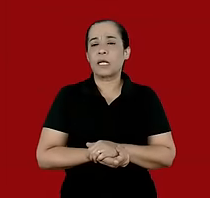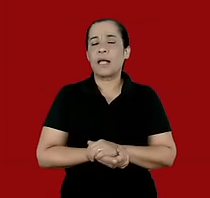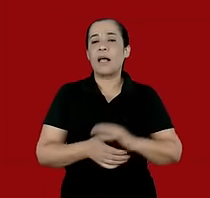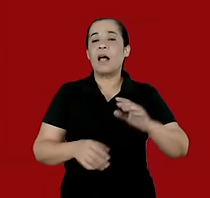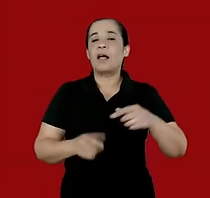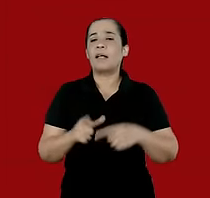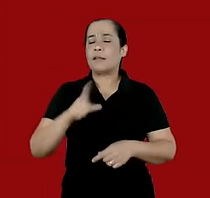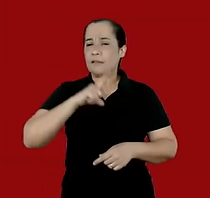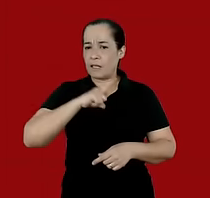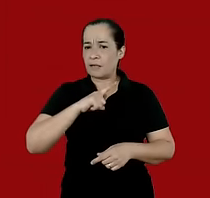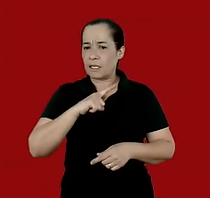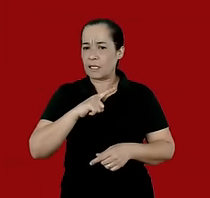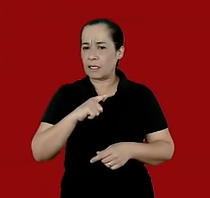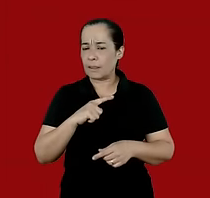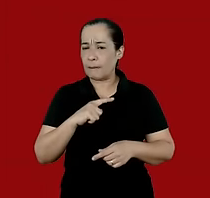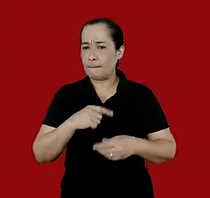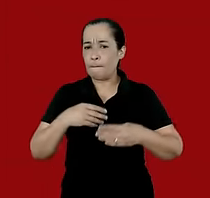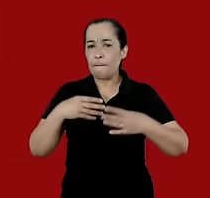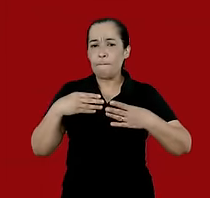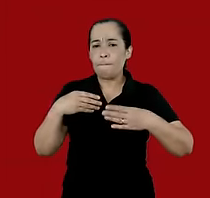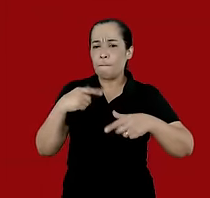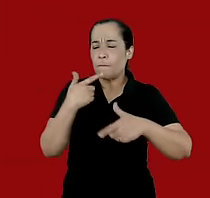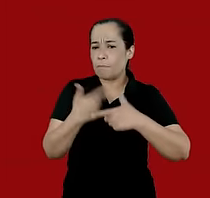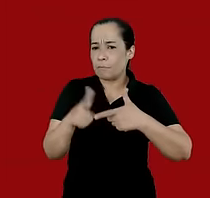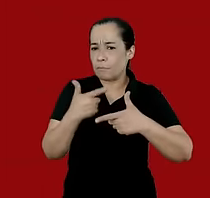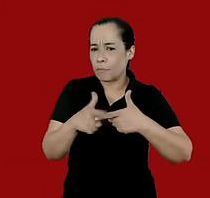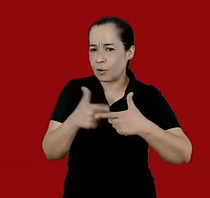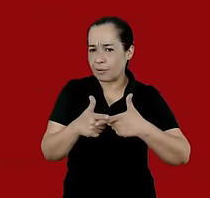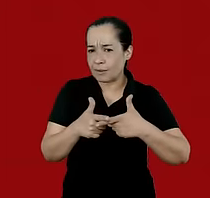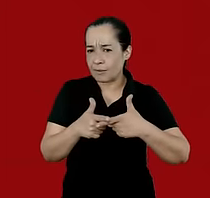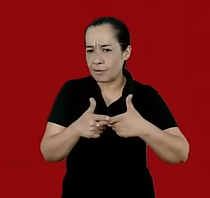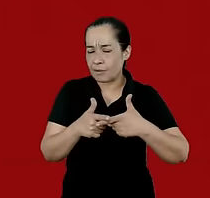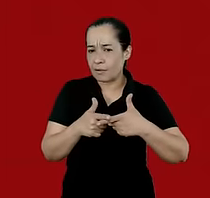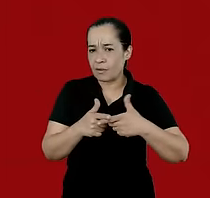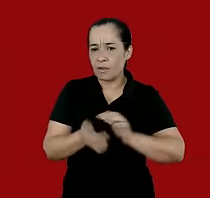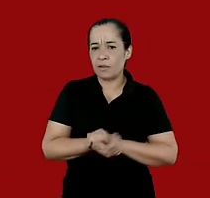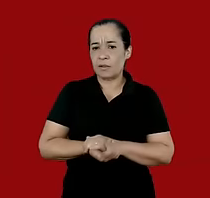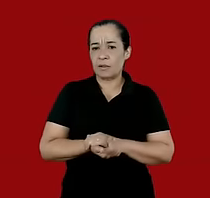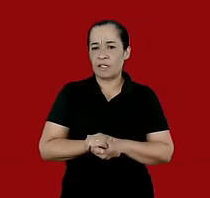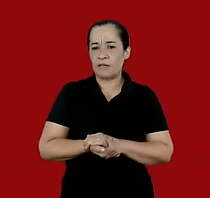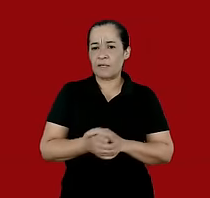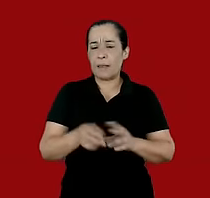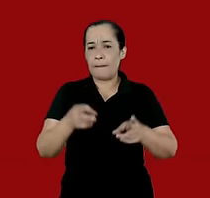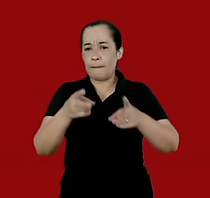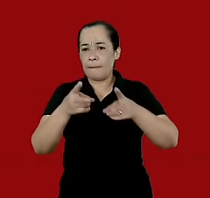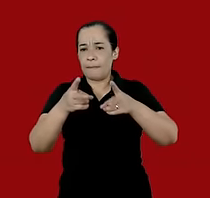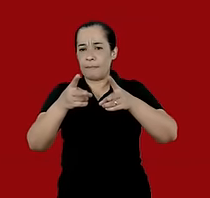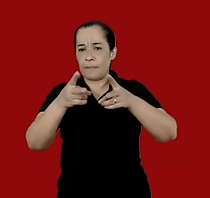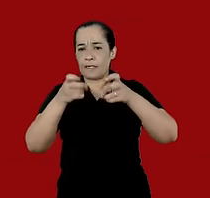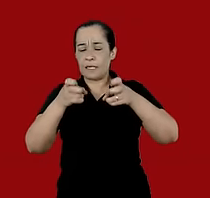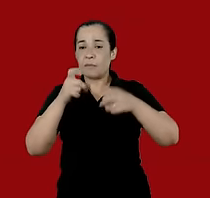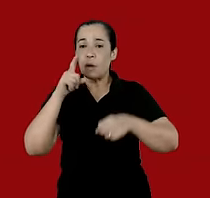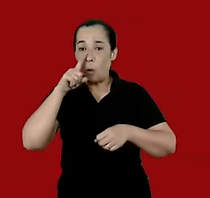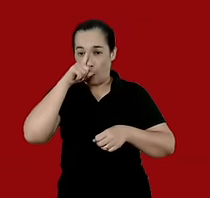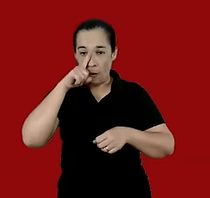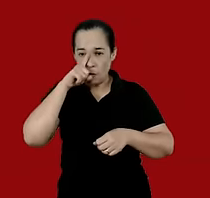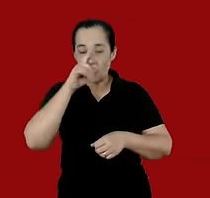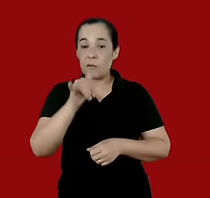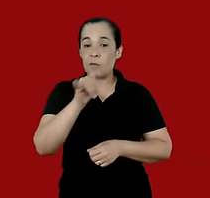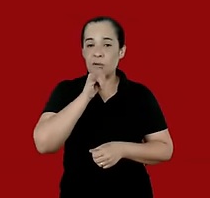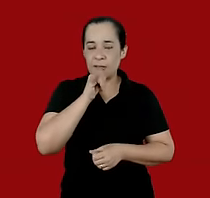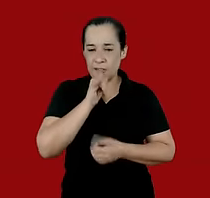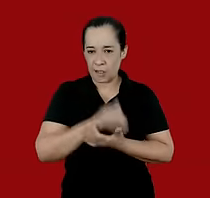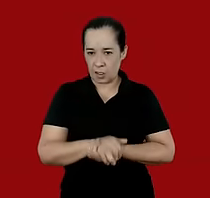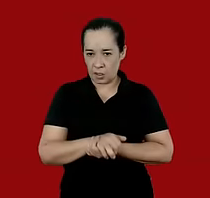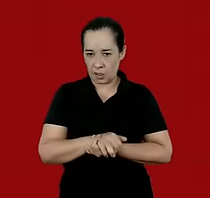esse problema de liquidez geralmente começa a aparecer no crédito Onde você consegue enxergar que é o crédito de mais alto risco então por exemplo se você pegar custo de rolagem